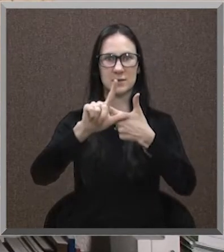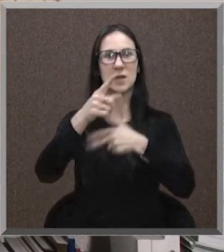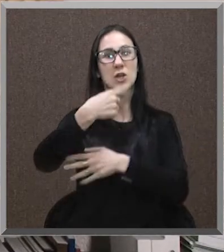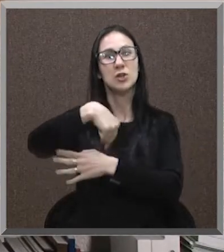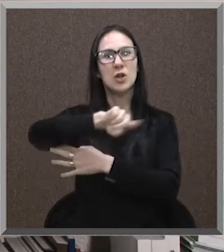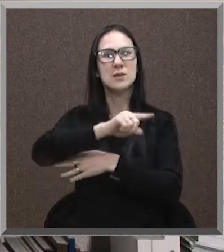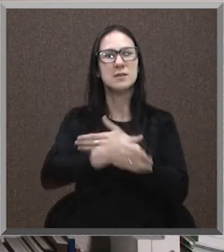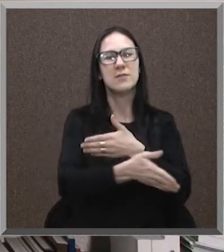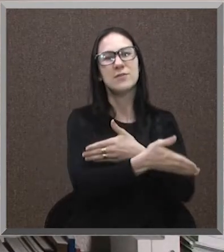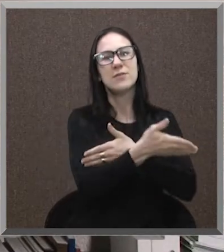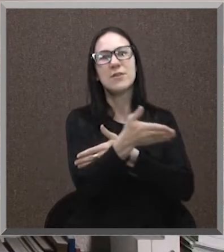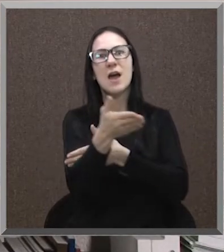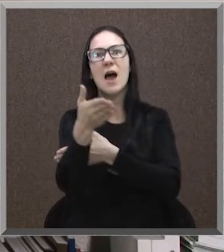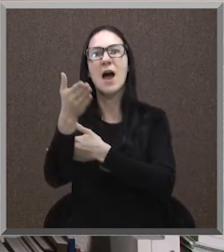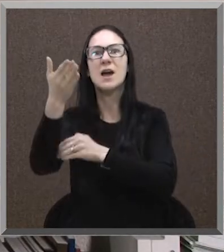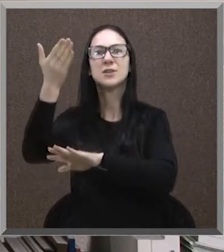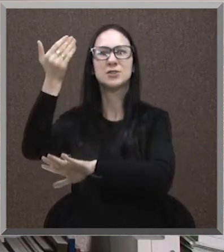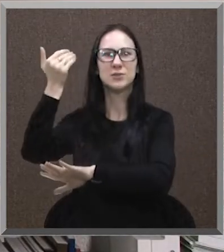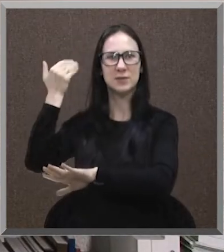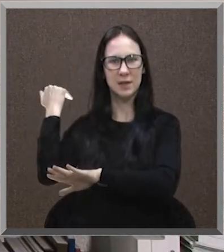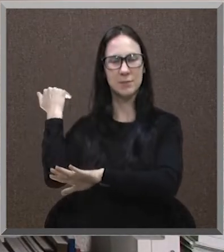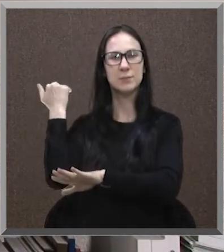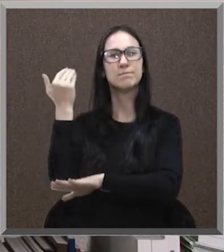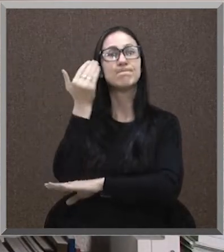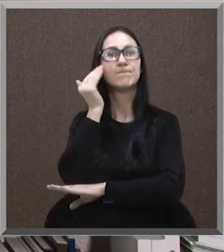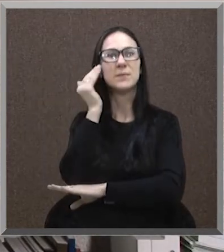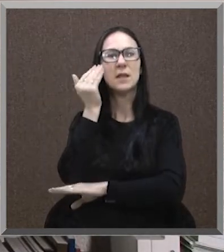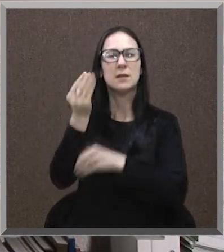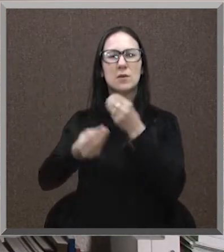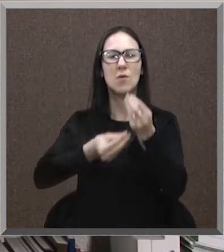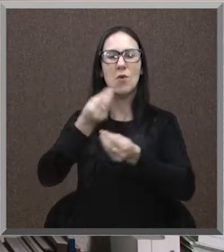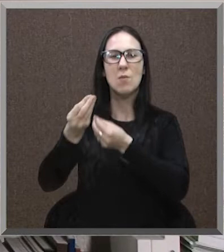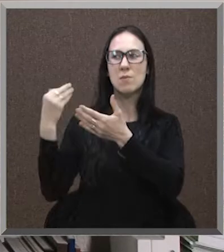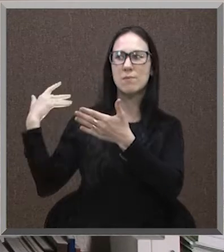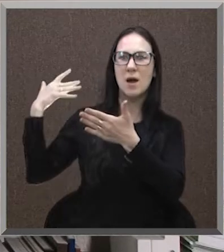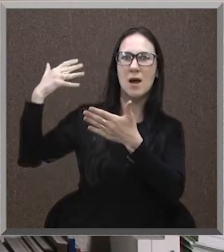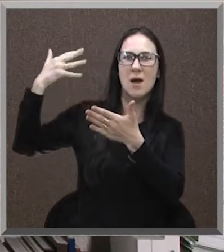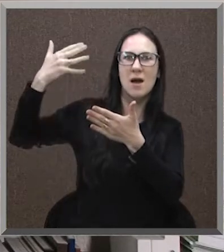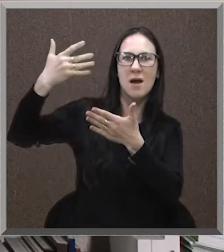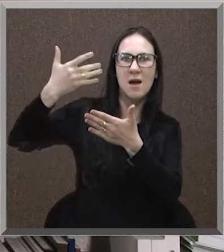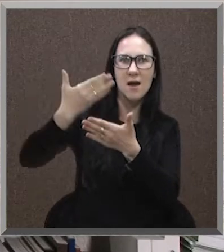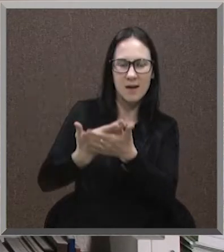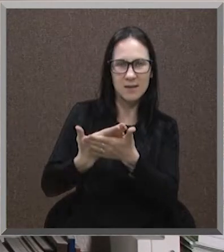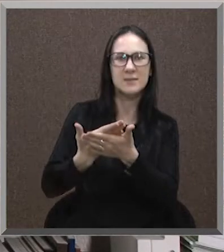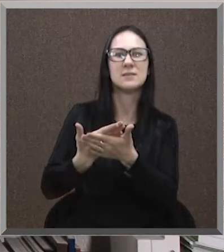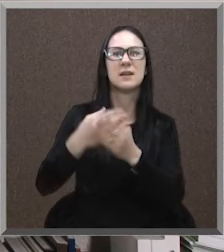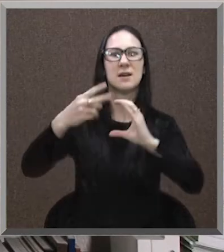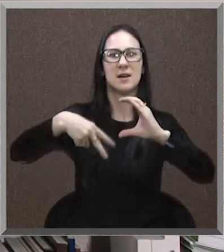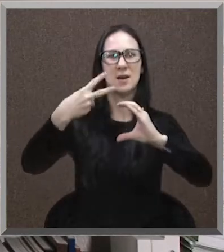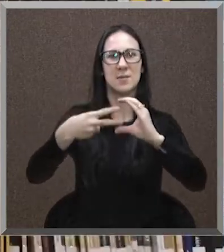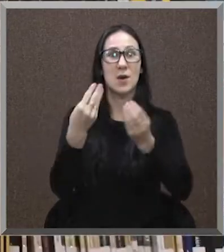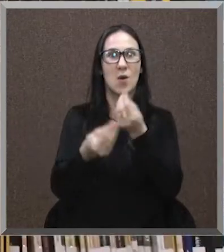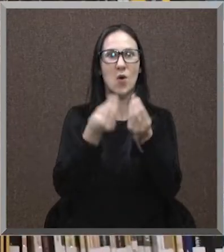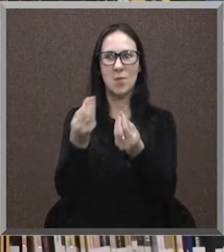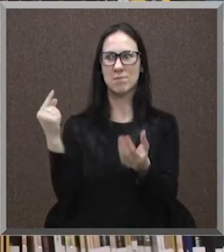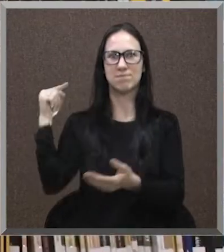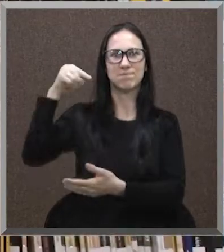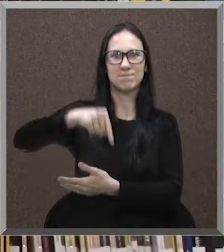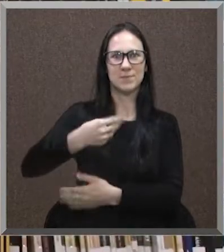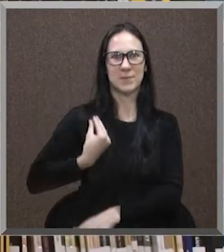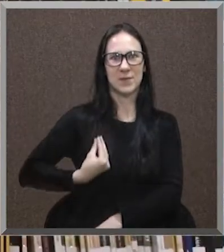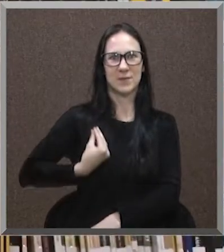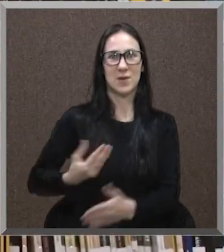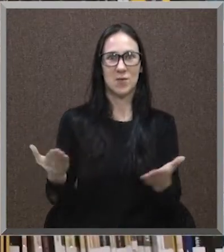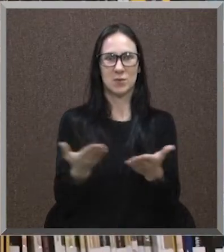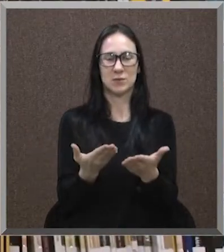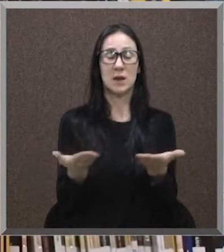no tempo para aprendermos um pouquinho da trajetória da nossa Casa do Povo e entender como chegamos até aqui. No vídeo de hoje, vamos